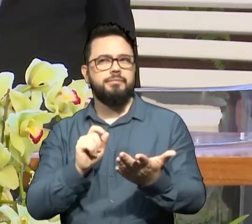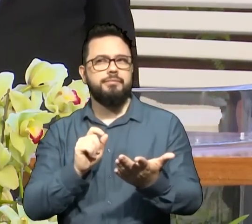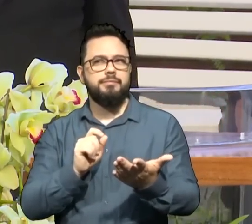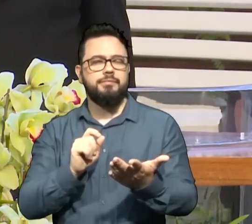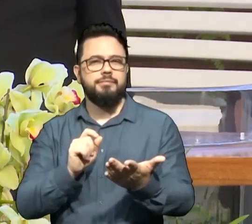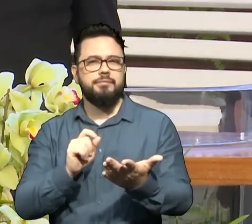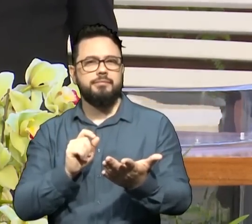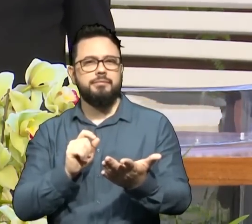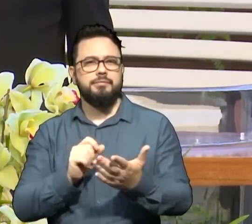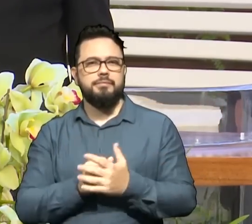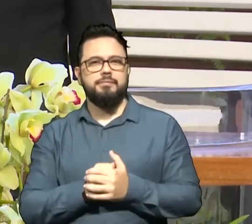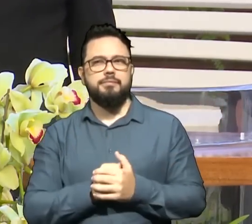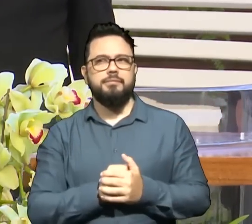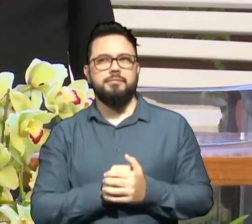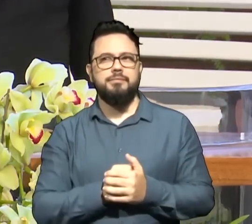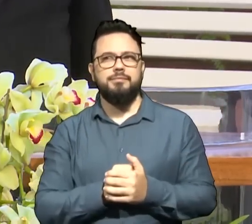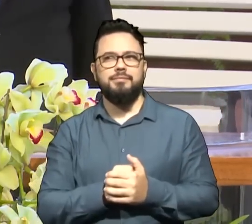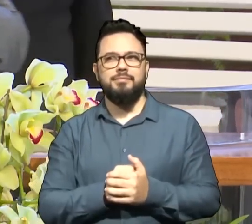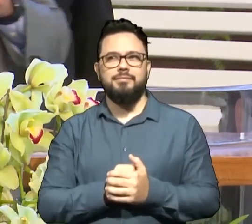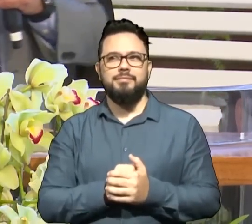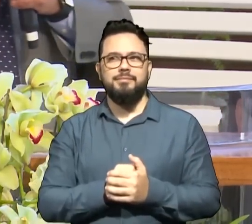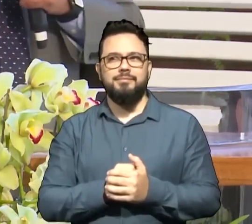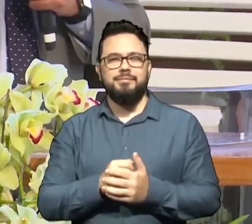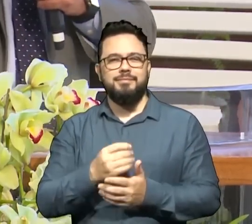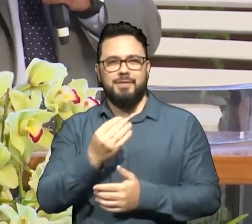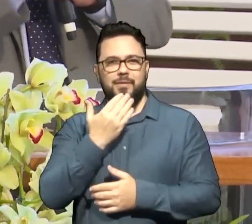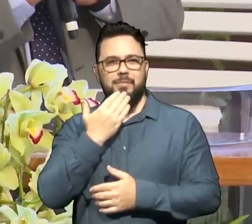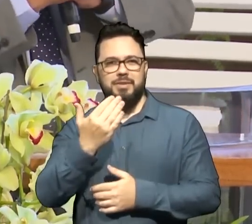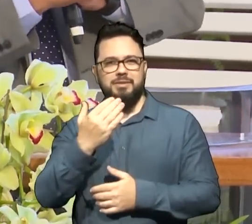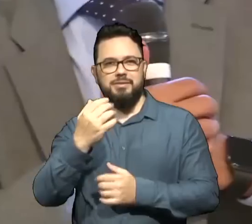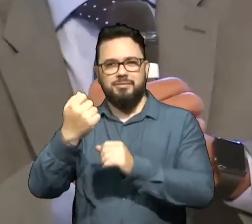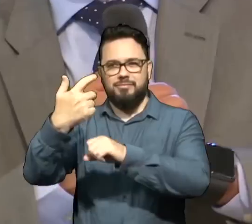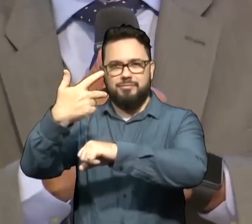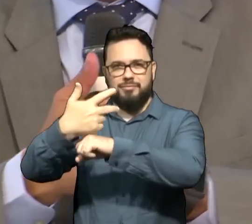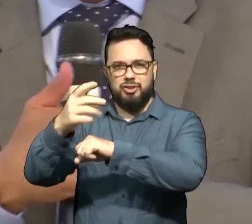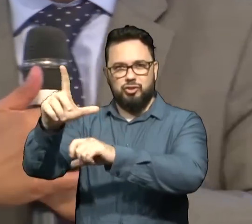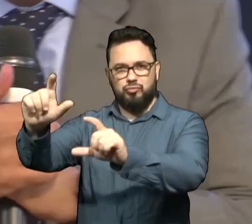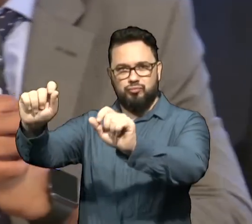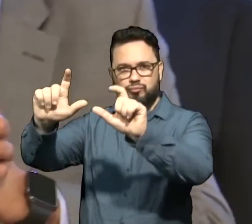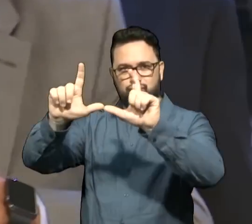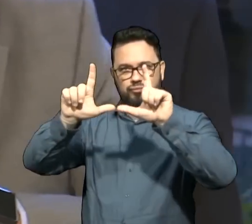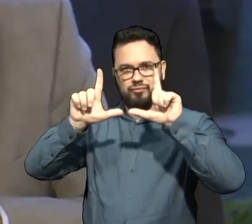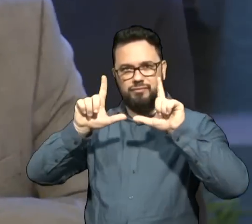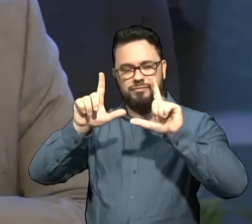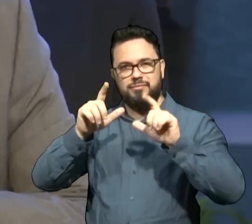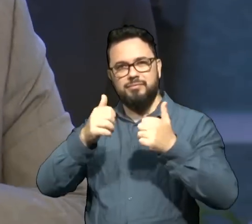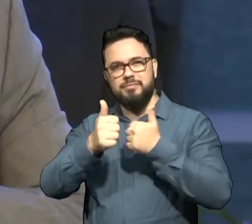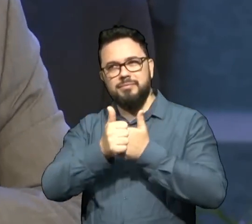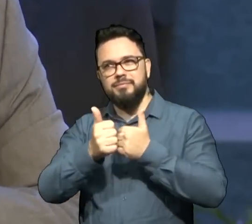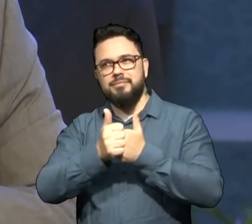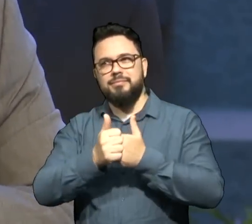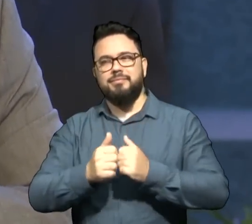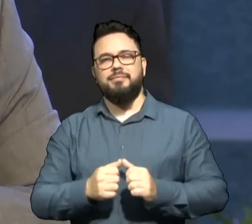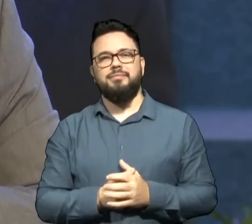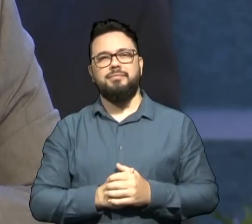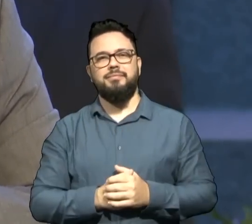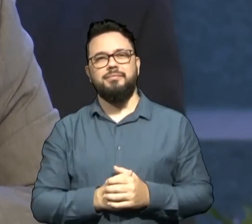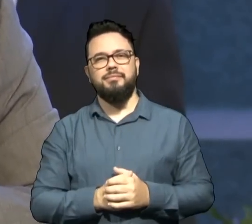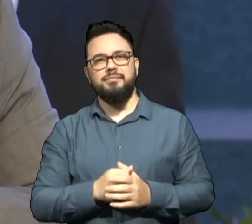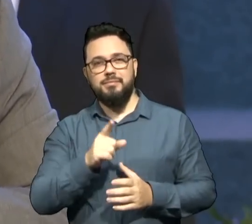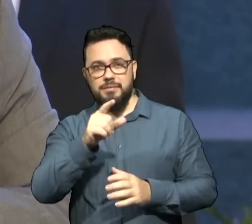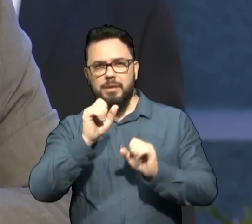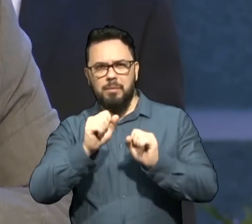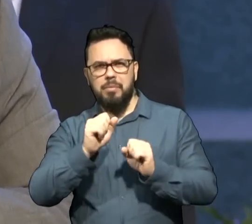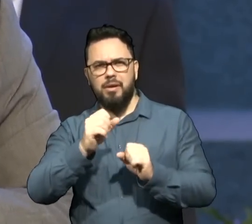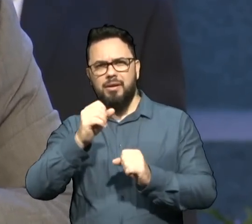é eu vou até querer que essa câmera aproxime mais aqui que eu quero falar bem pertinho para você você pode esquecer